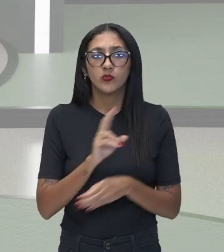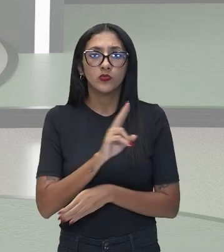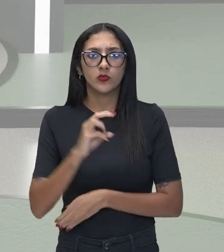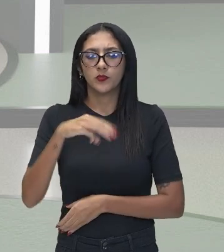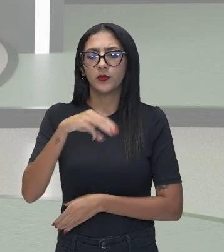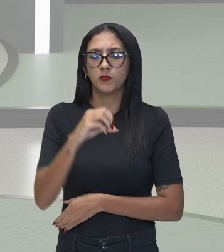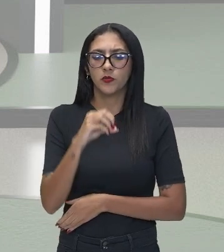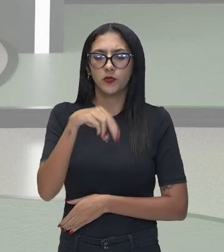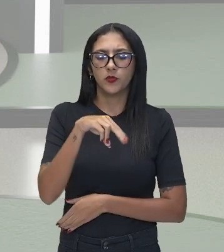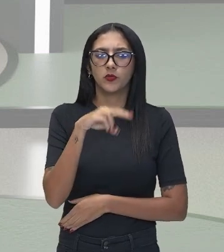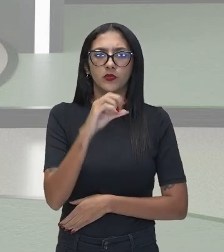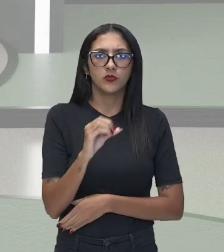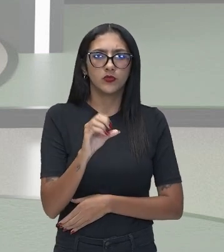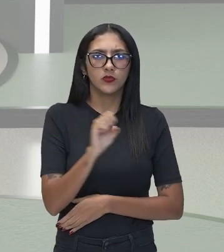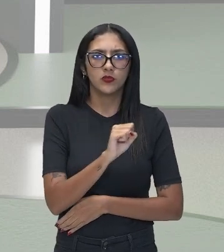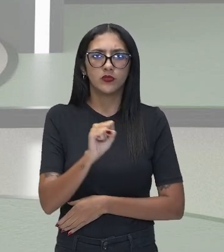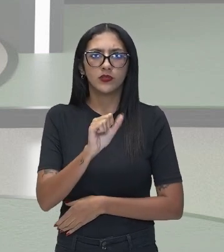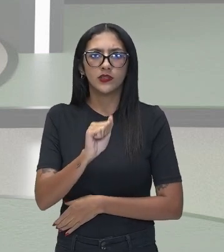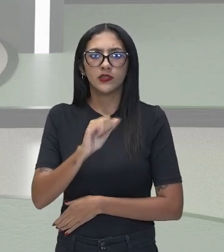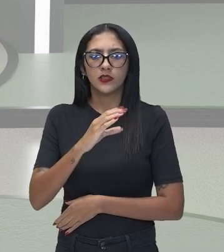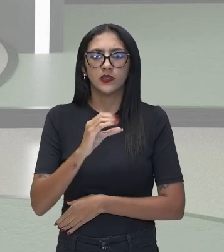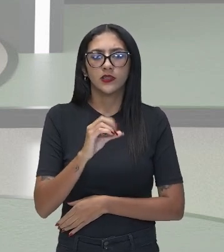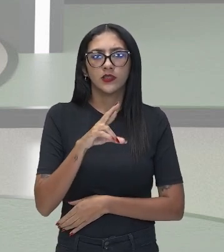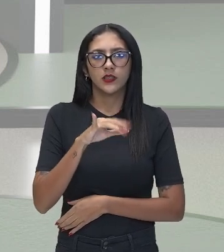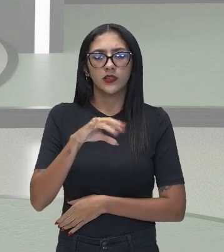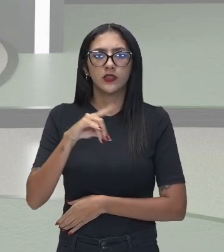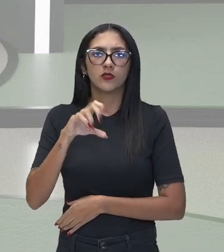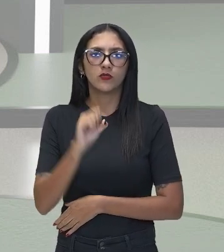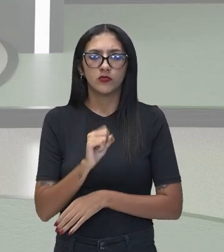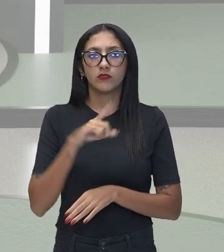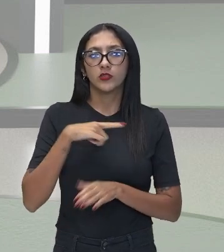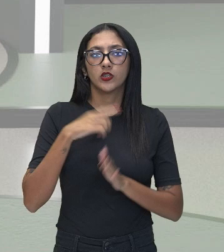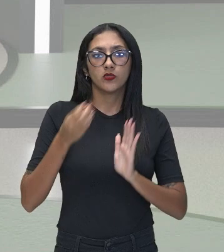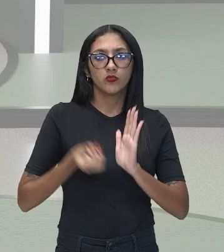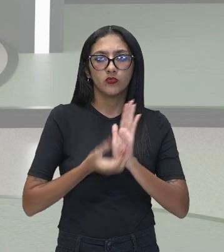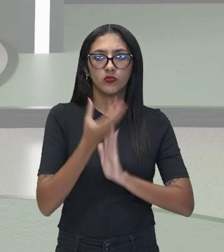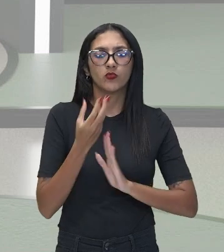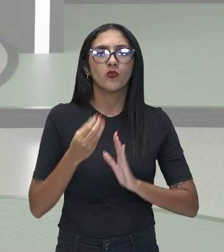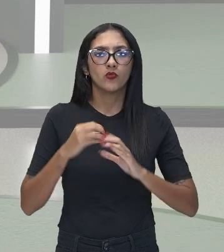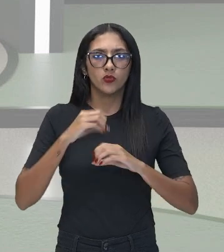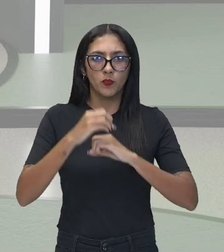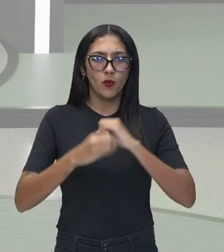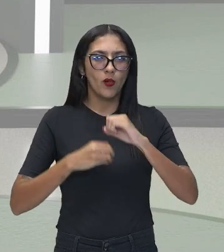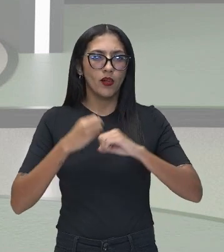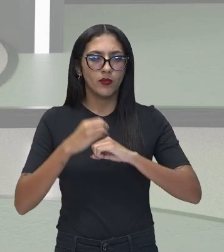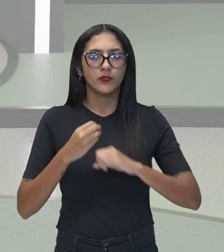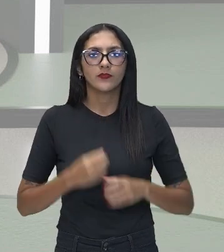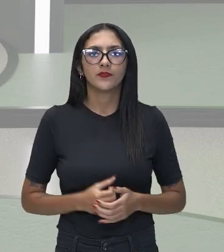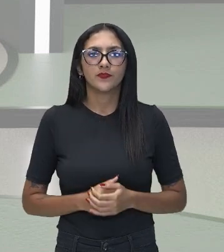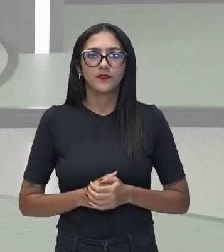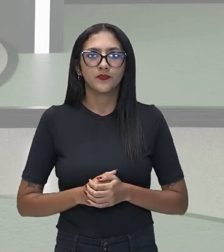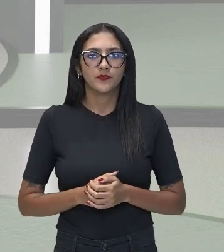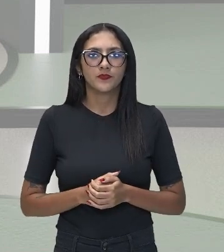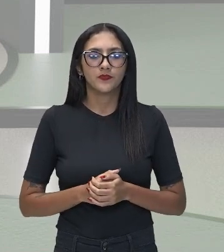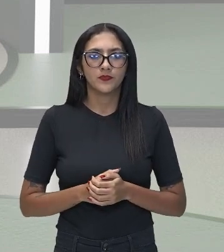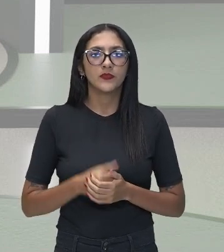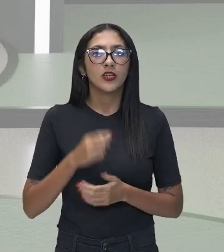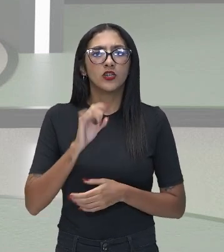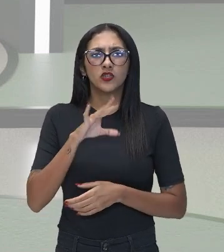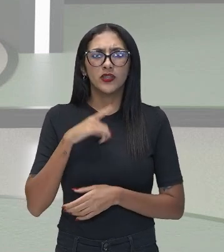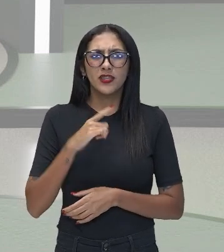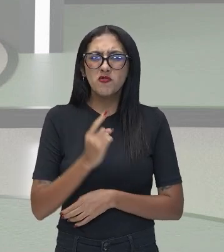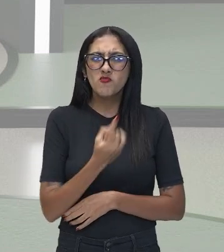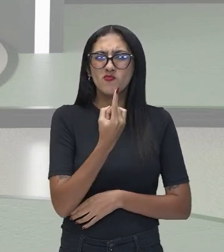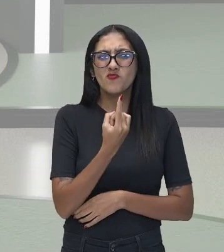né, grupos que vão formando a molécula. Quando só tem uma unidade, ali é chamado de